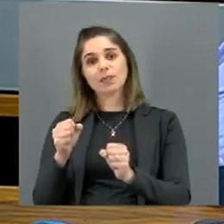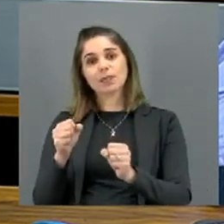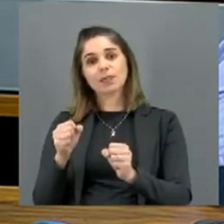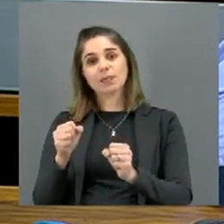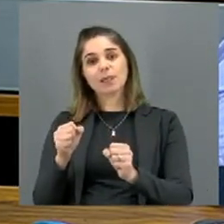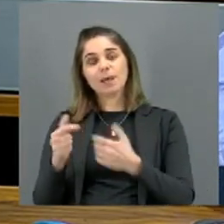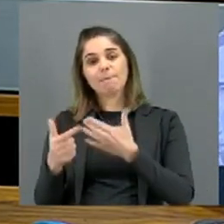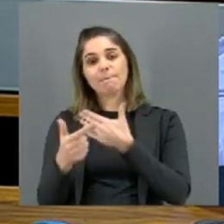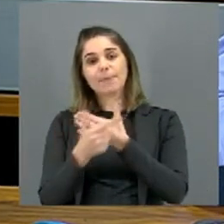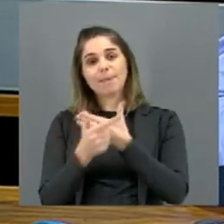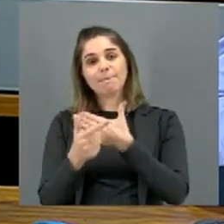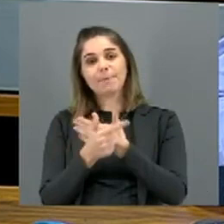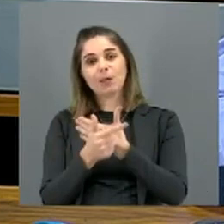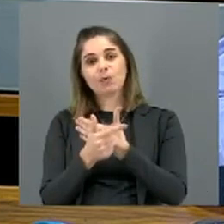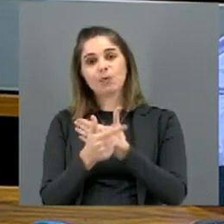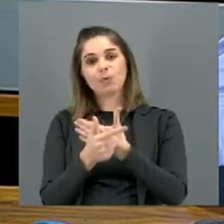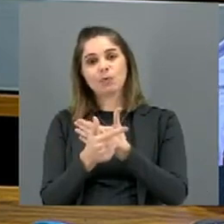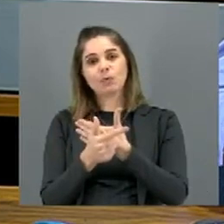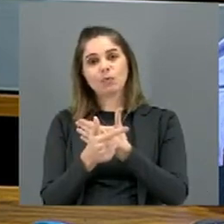obrigações constitucionais